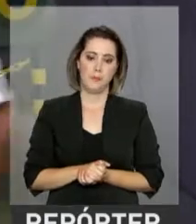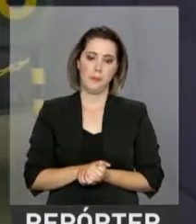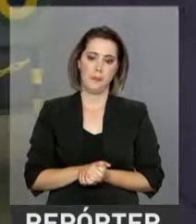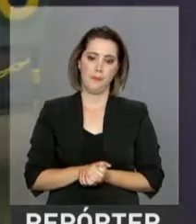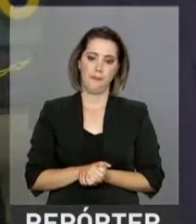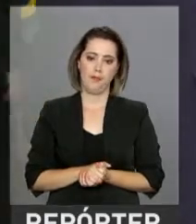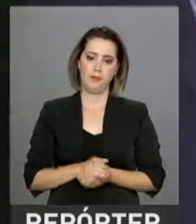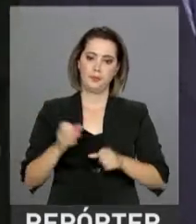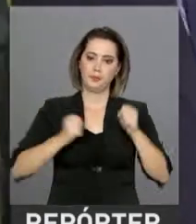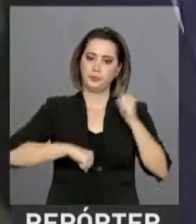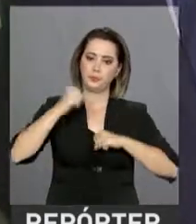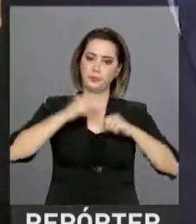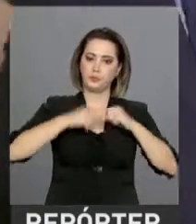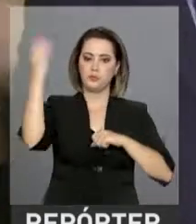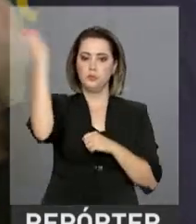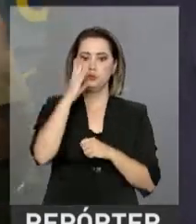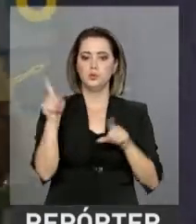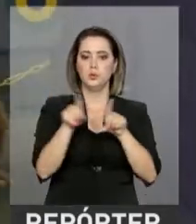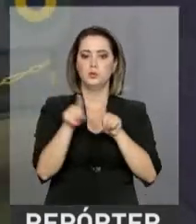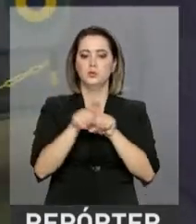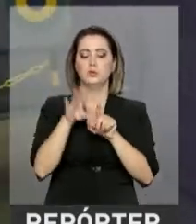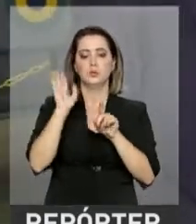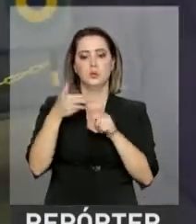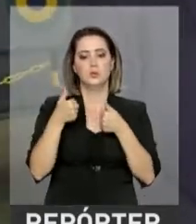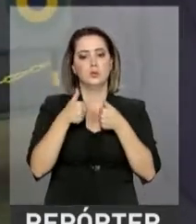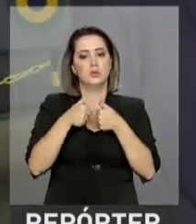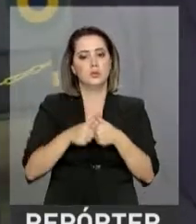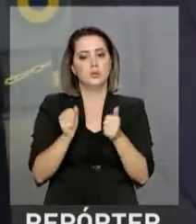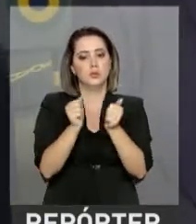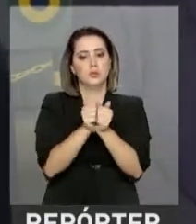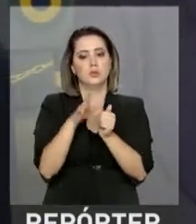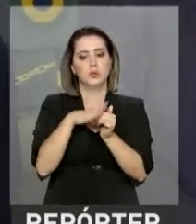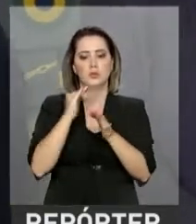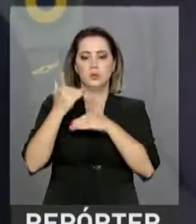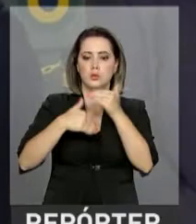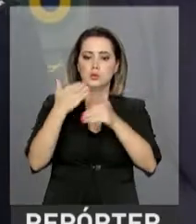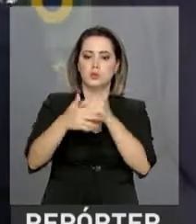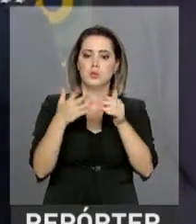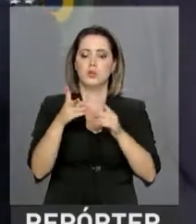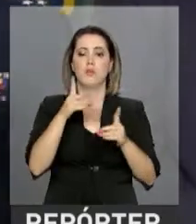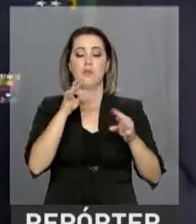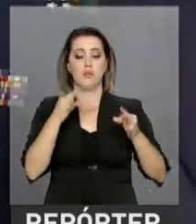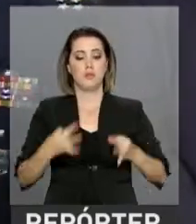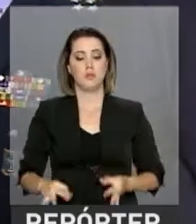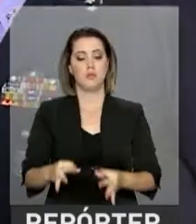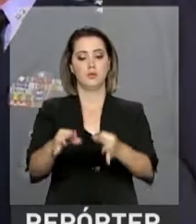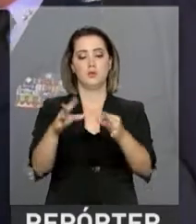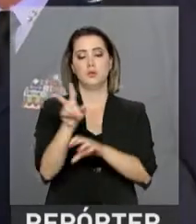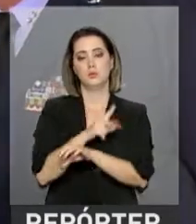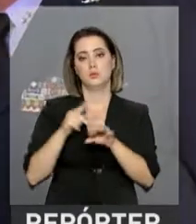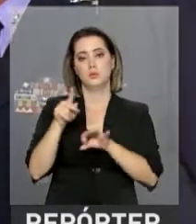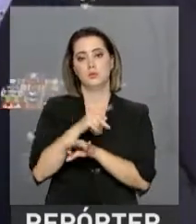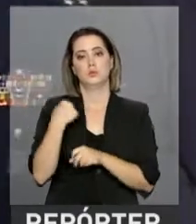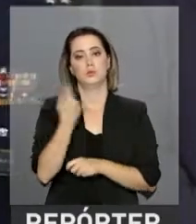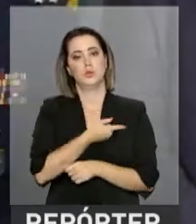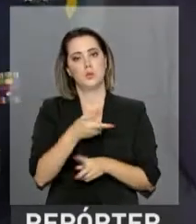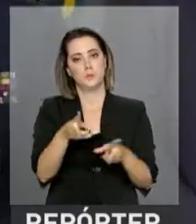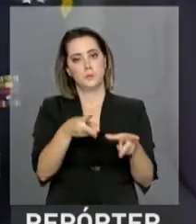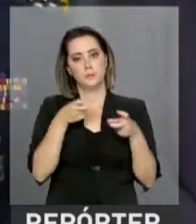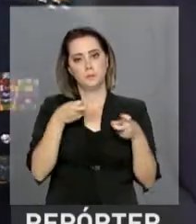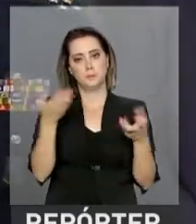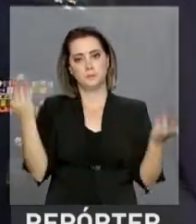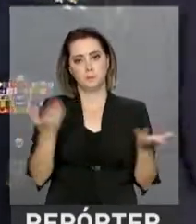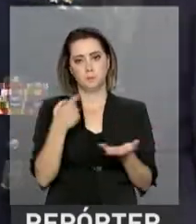nacional também está criando os grandes avanços tecnológicos do país com isso nós percebemos